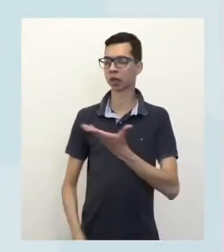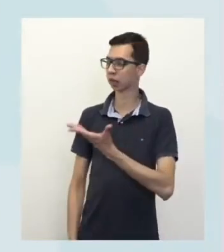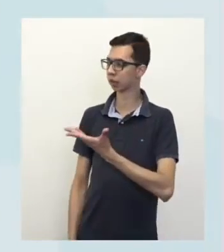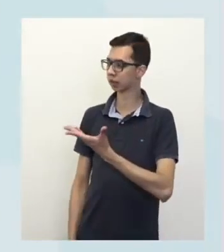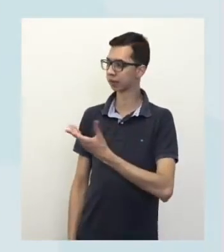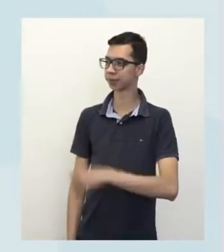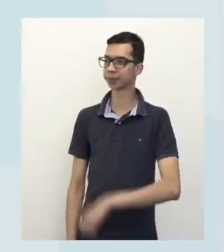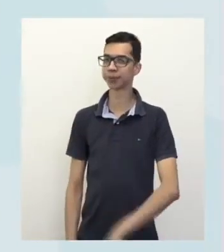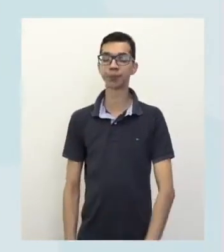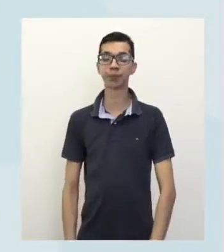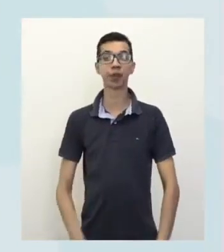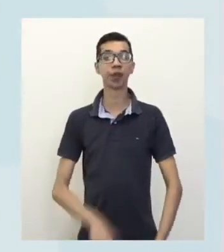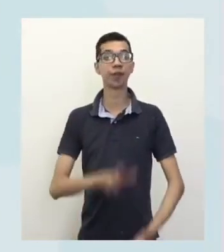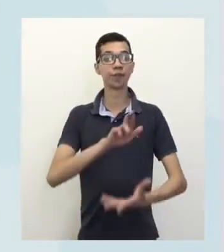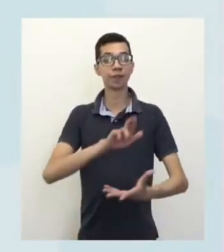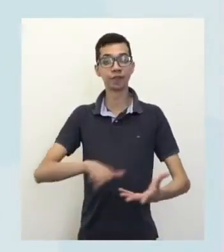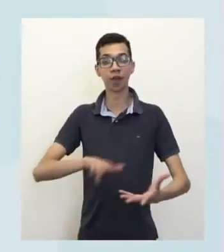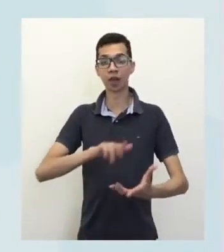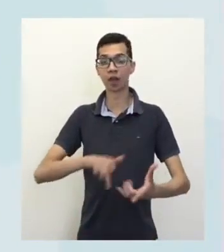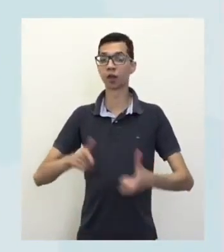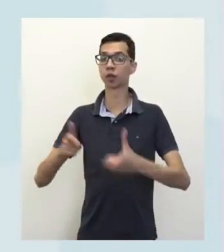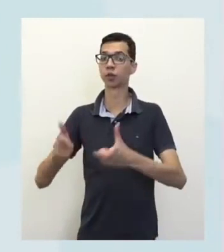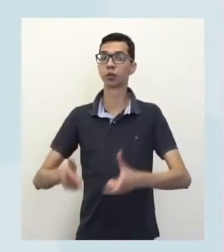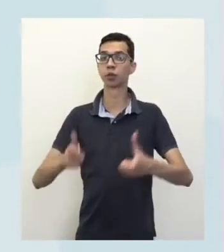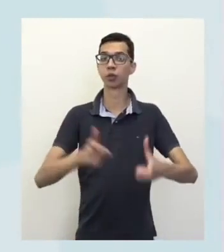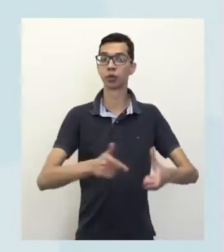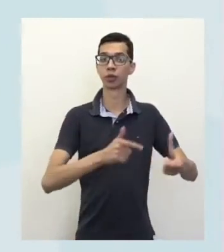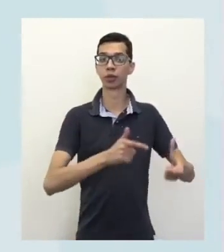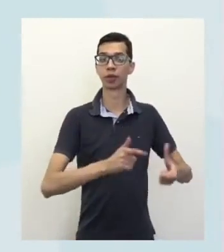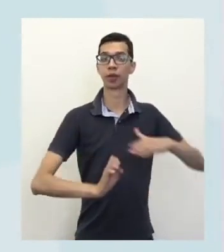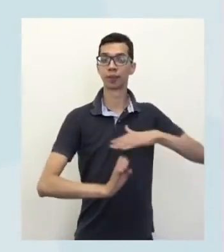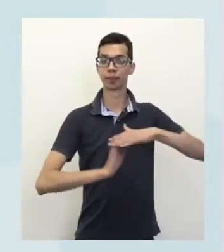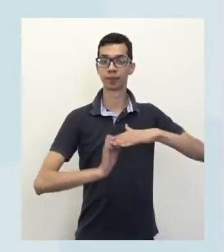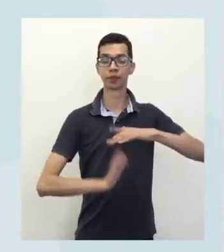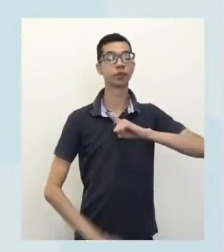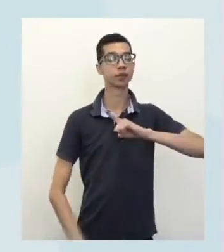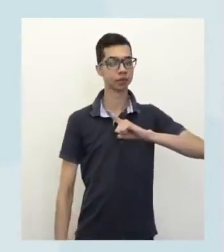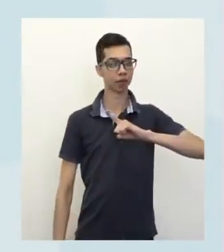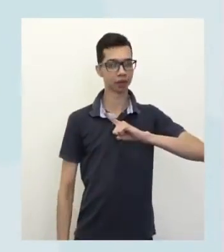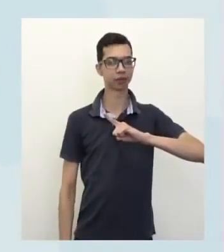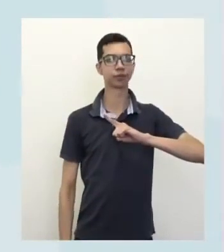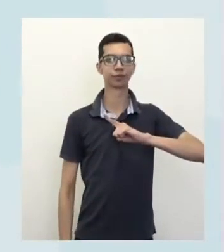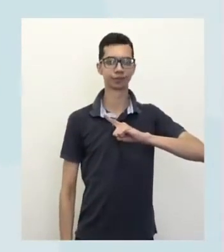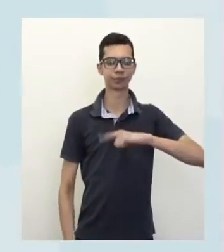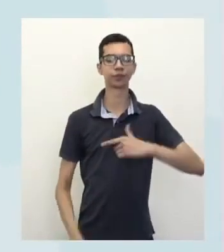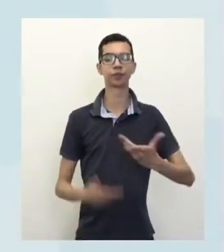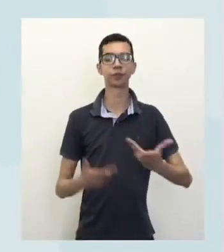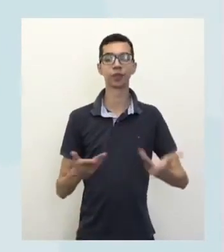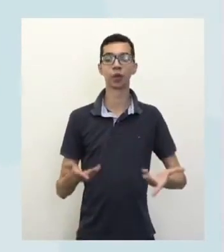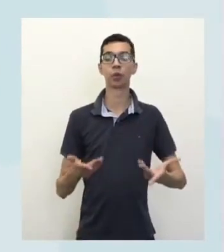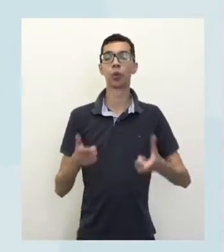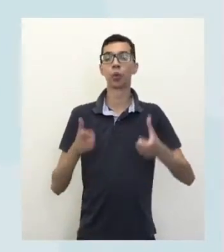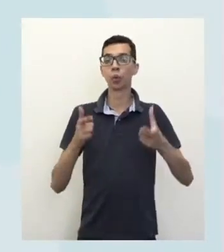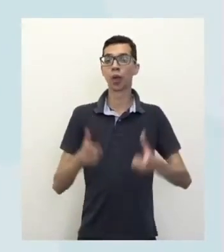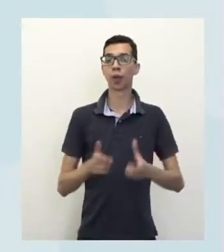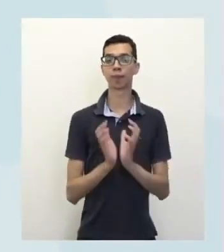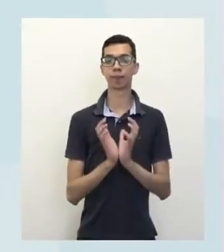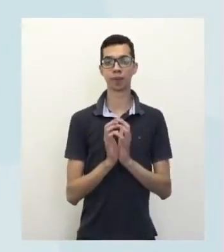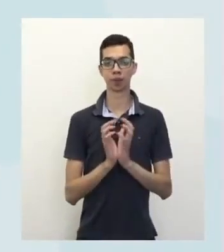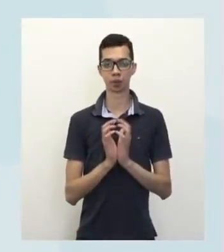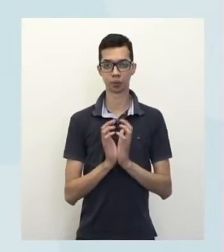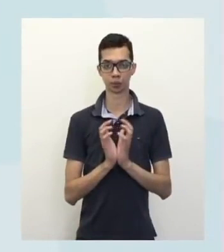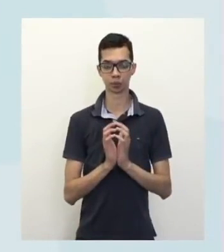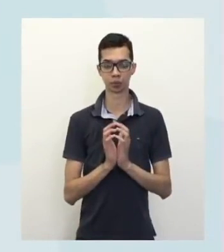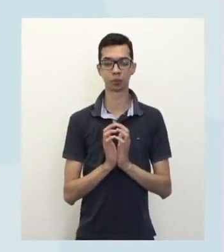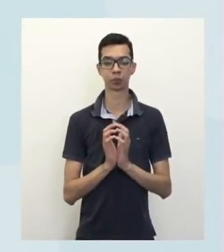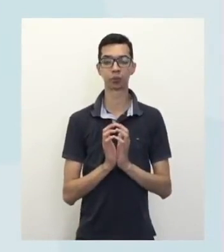vários empreendimentos que estão instalados nessa região. Então, hoje o complexo lá em Pernambuco, ele é